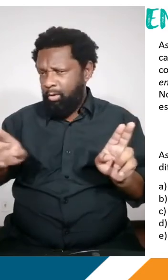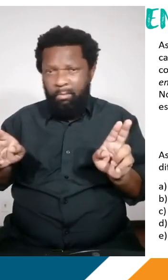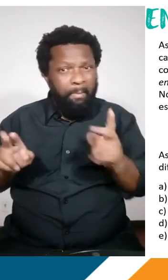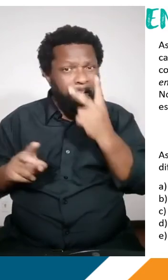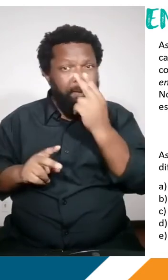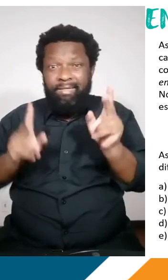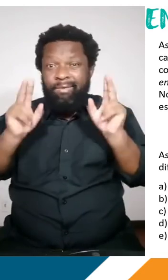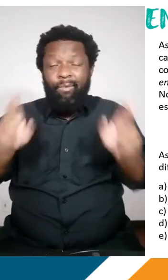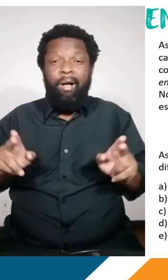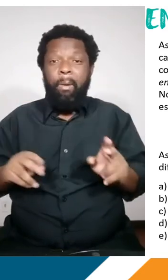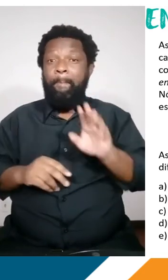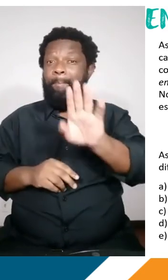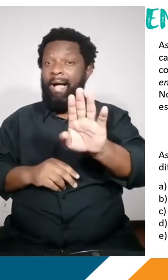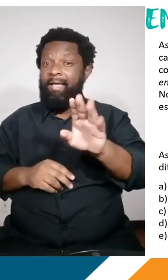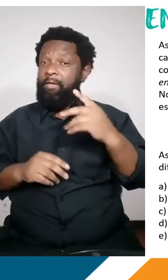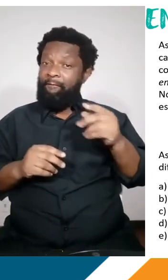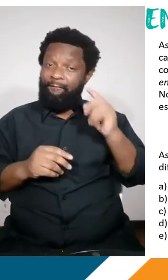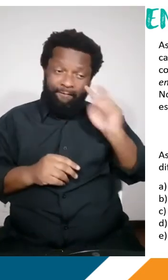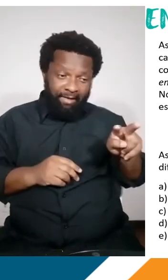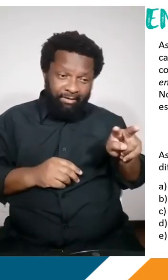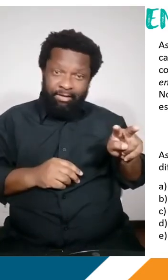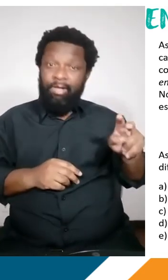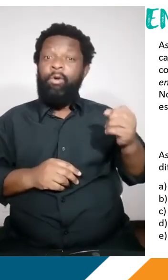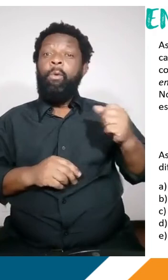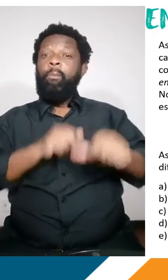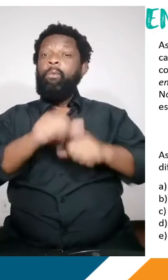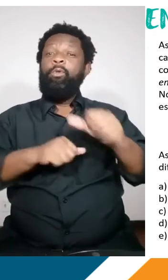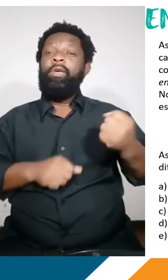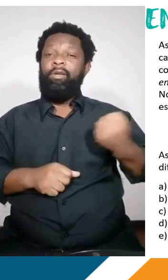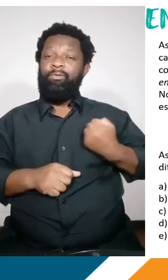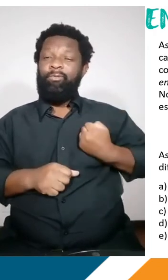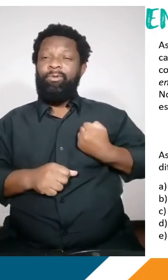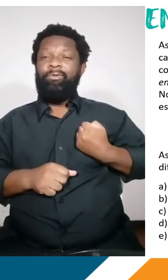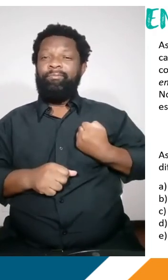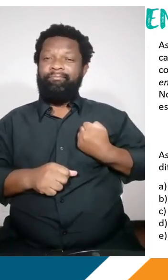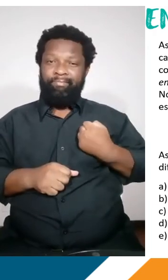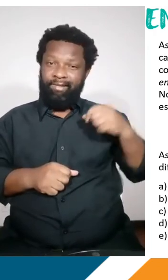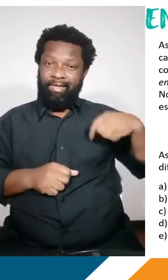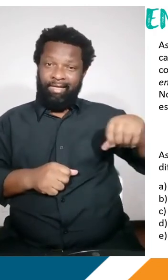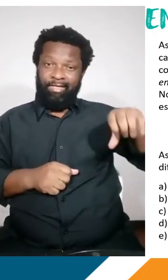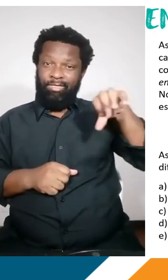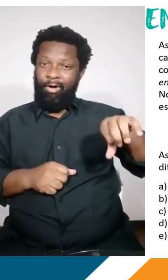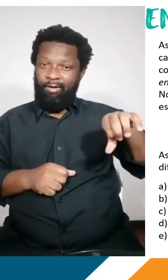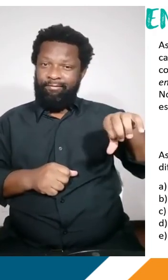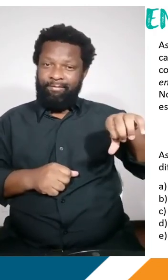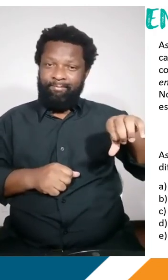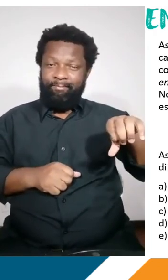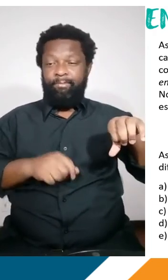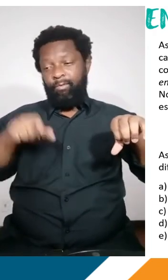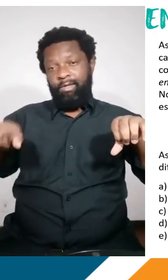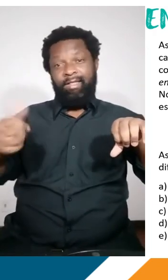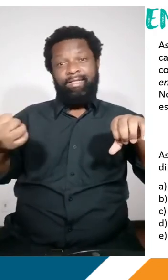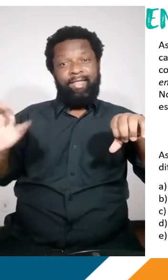são mega parecidos, porém eu vejo que o que muda é esse 9. Aqui 9 e na